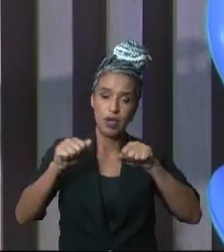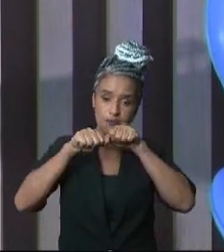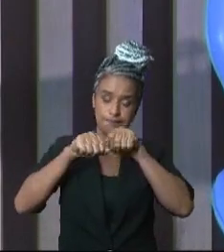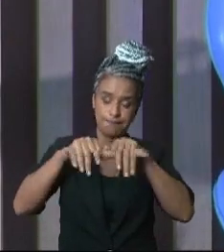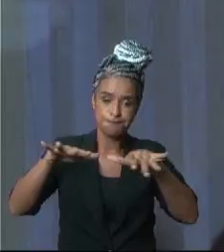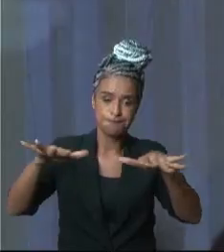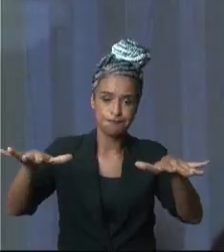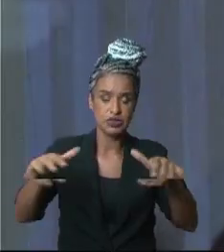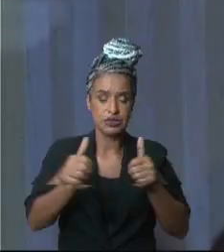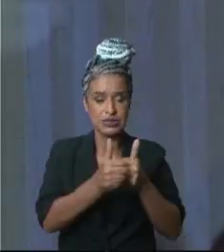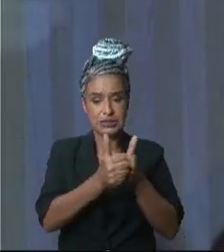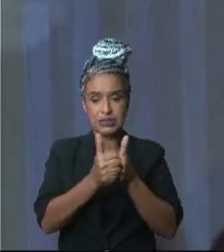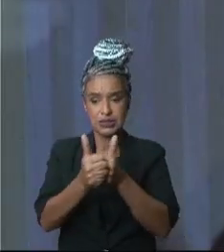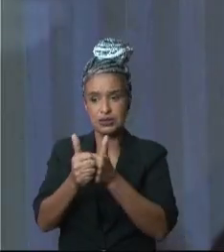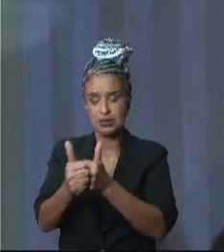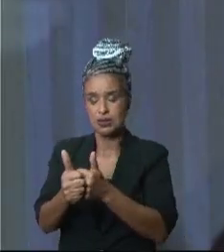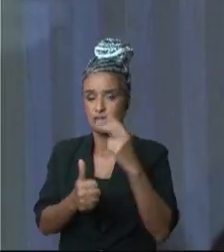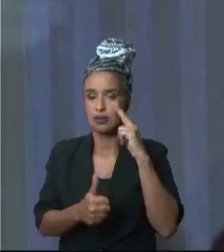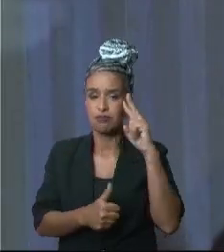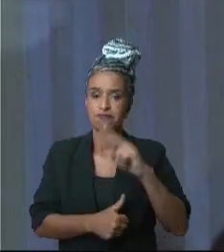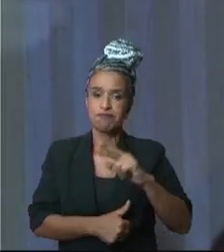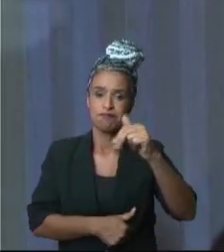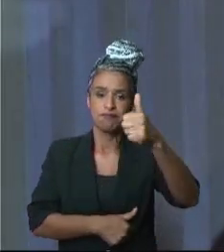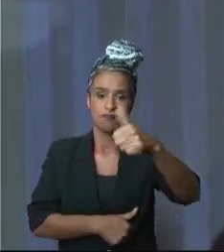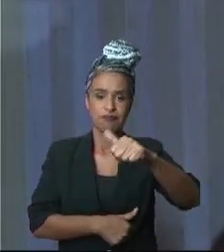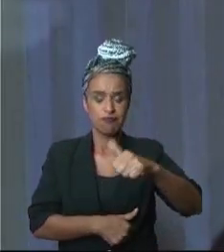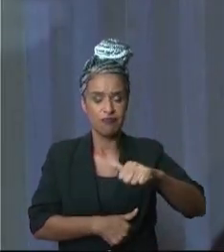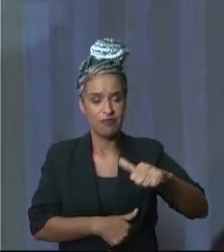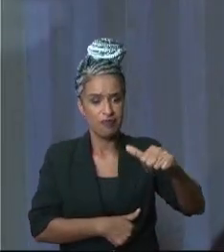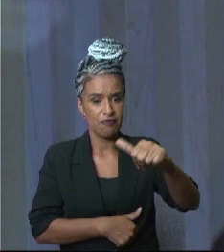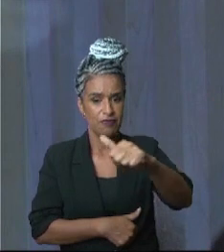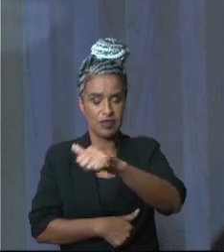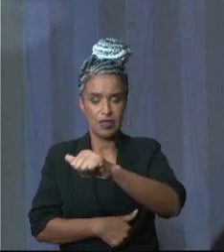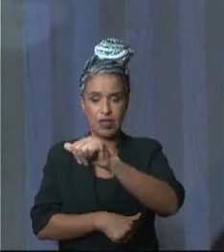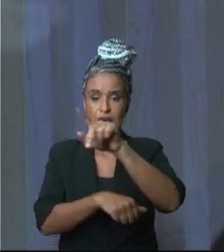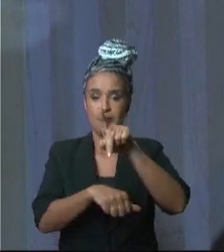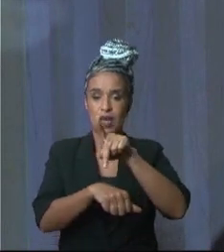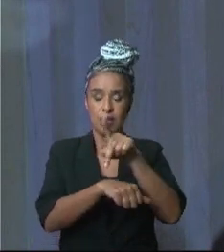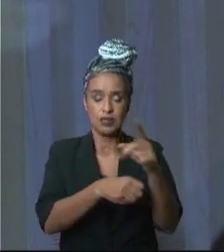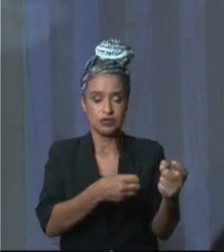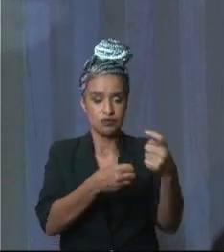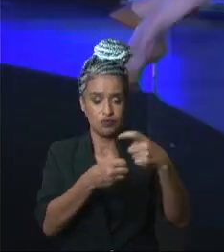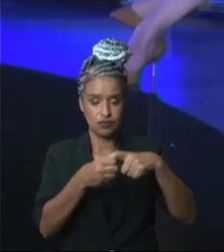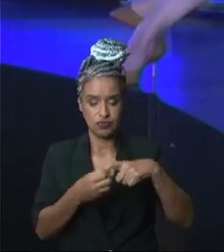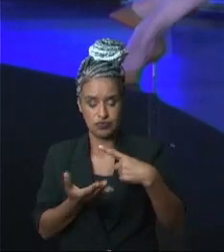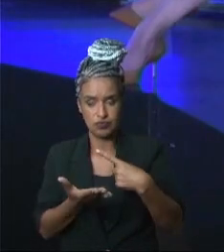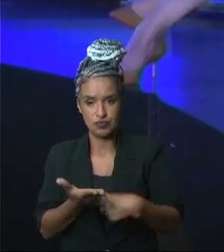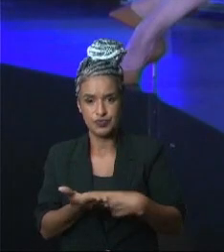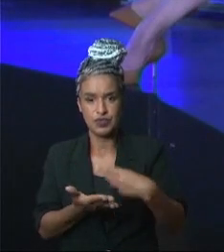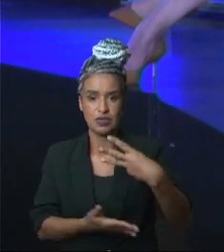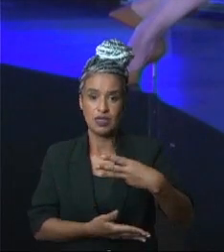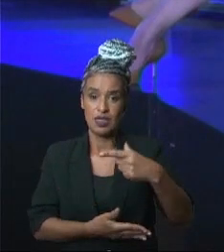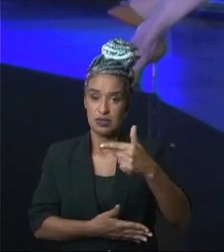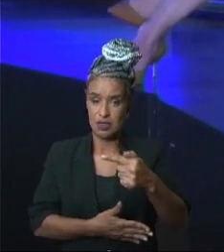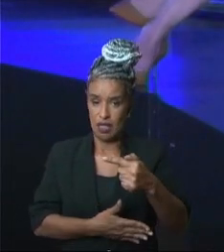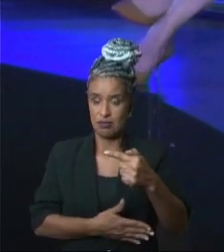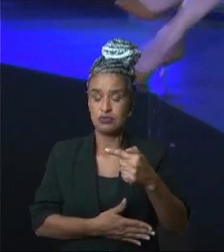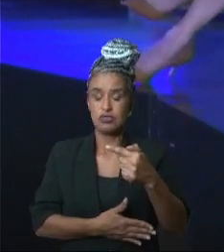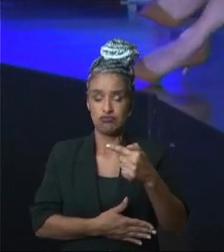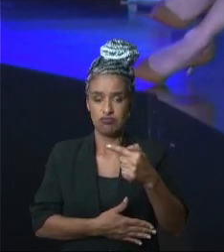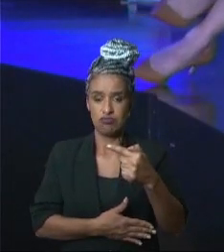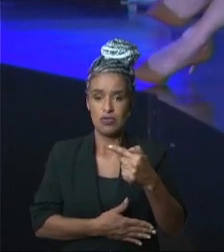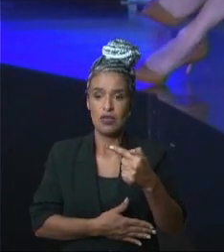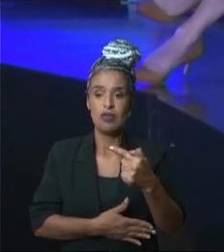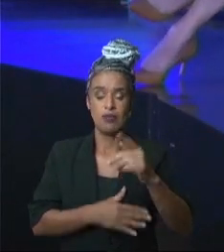seguir. E é um dos motivos que estamos trabalhando mais e mais com países aliados, e 37 deles, mas mais e mais de